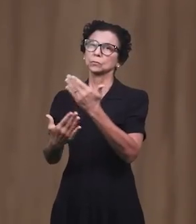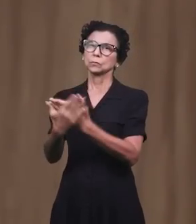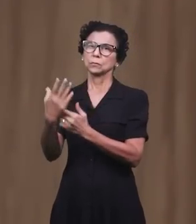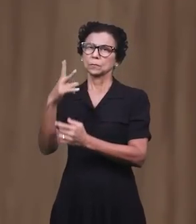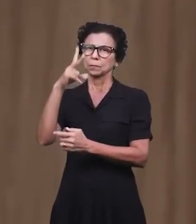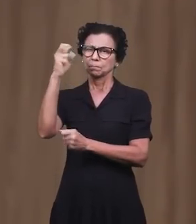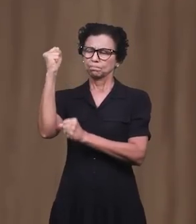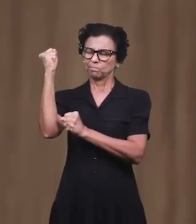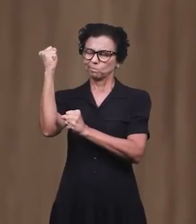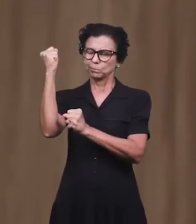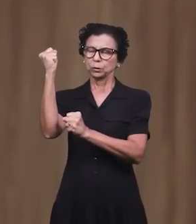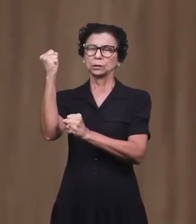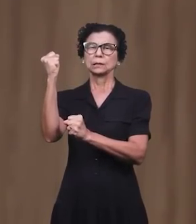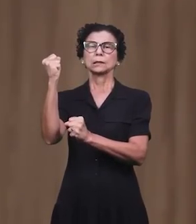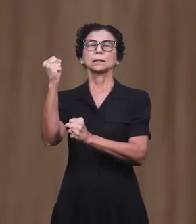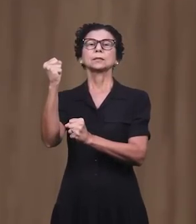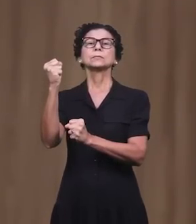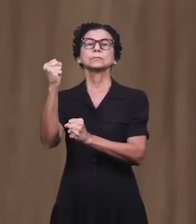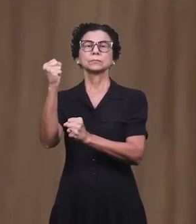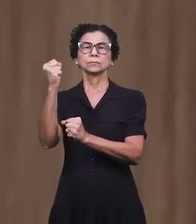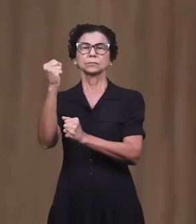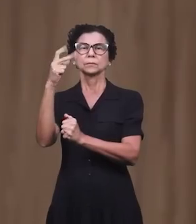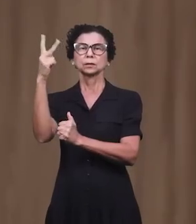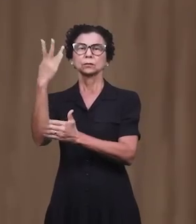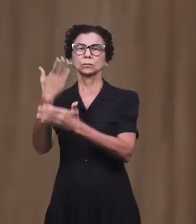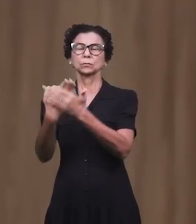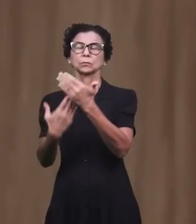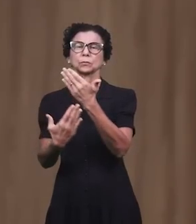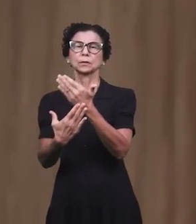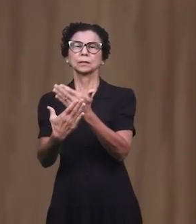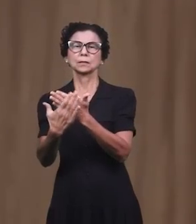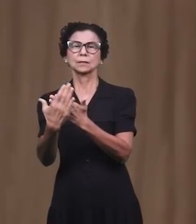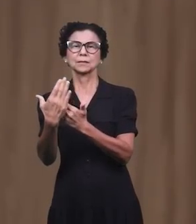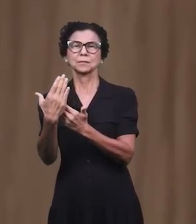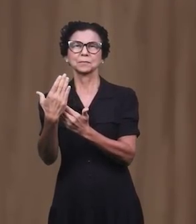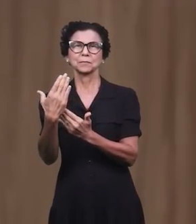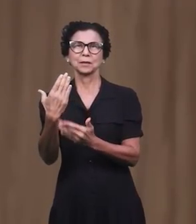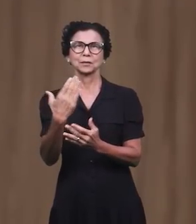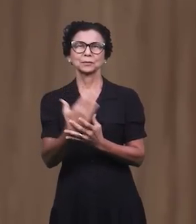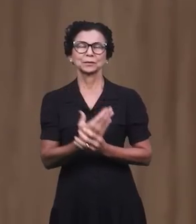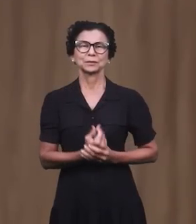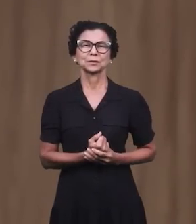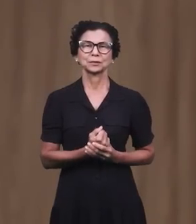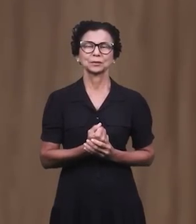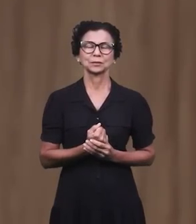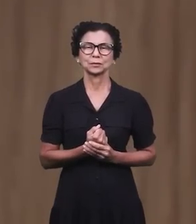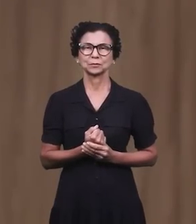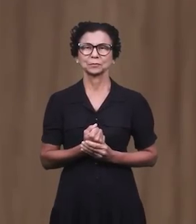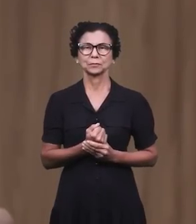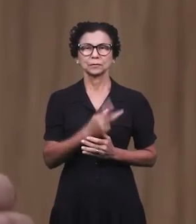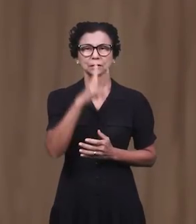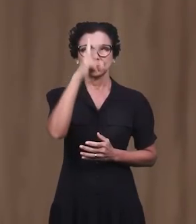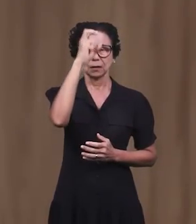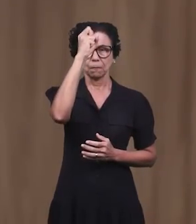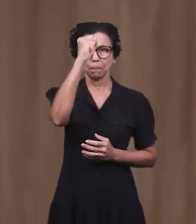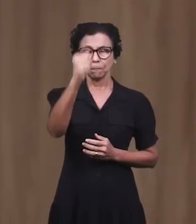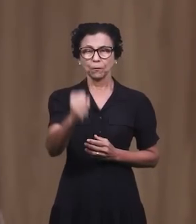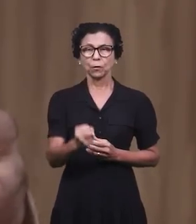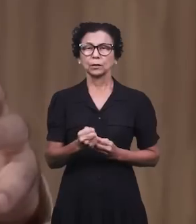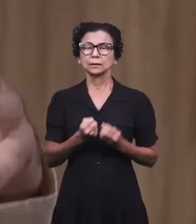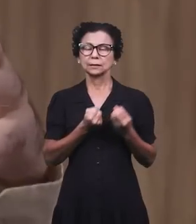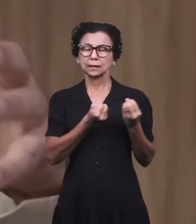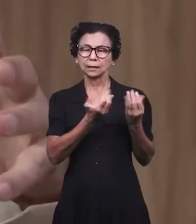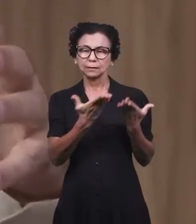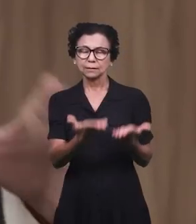e poder, e na tua mão está o engrandecer e dar força a tudo. Então Davi